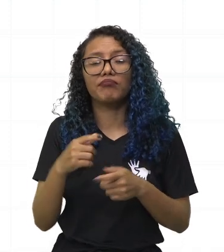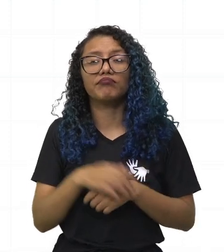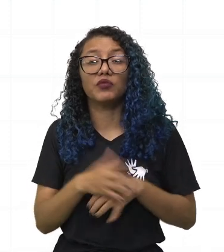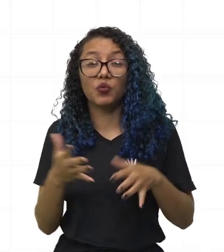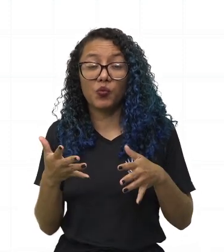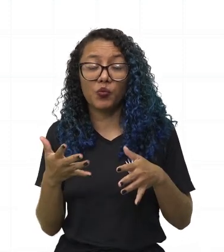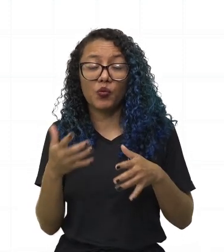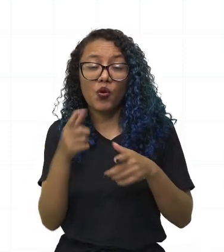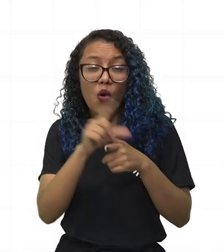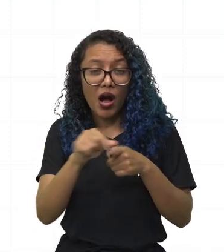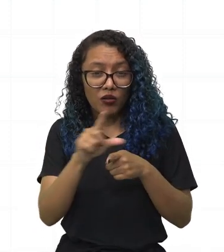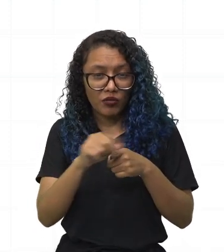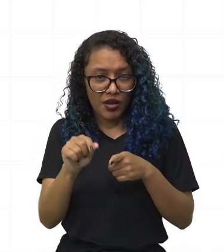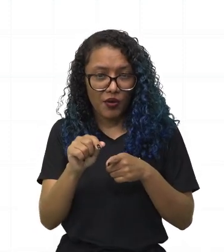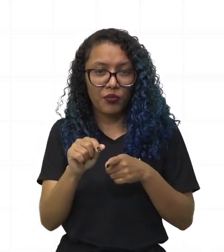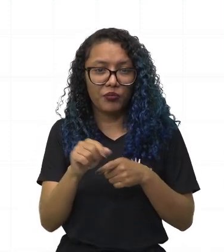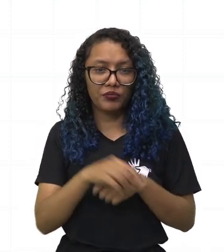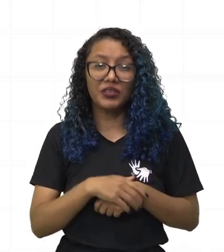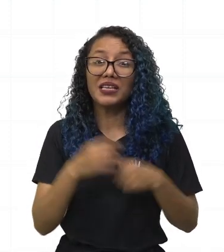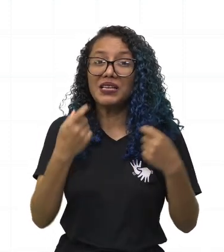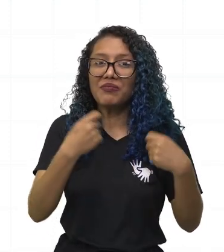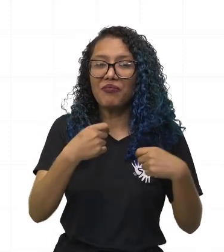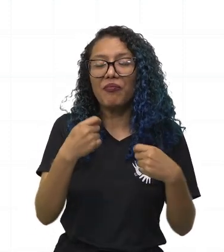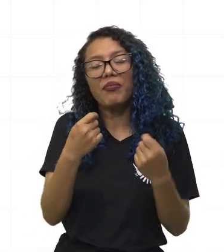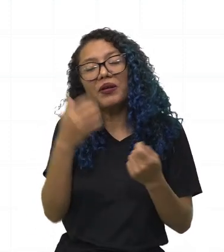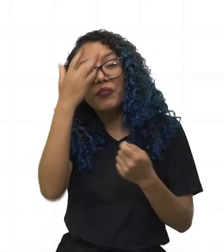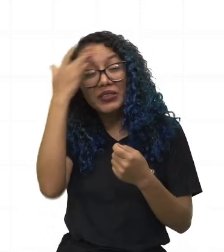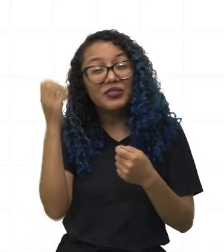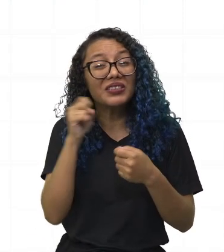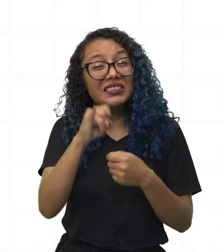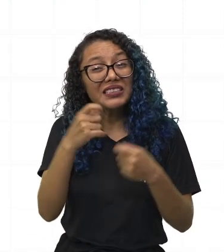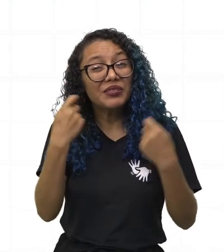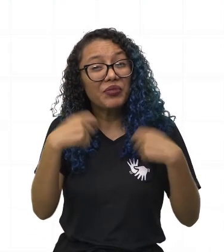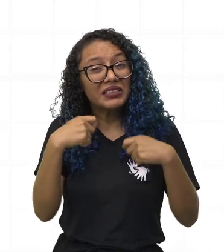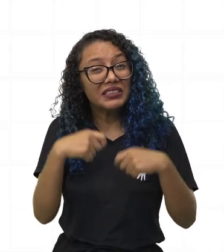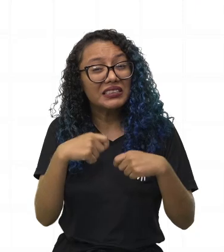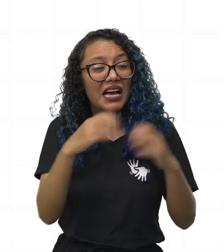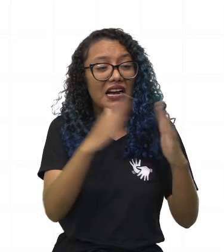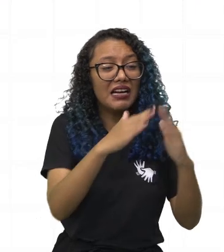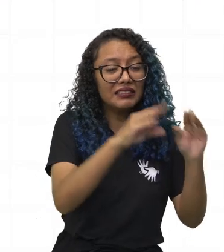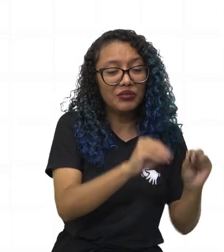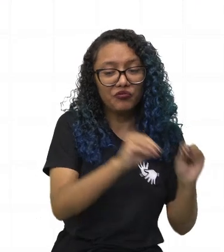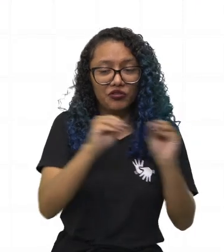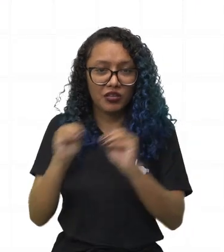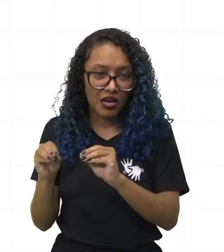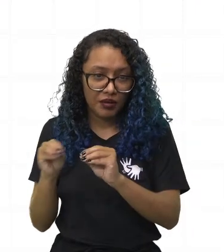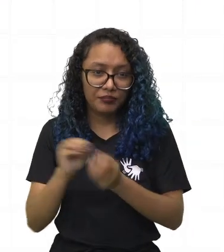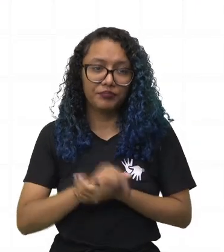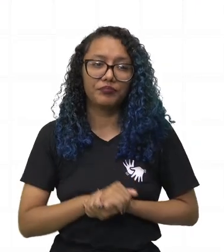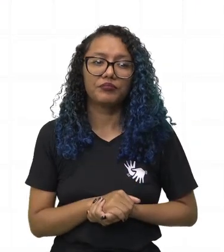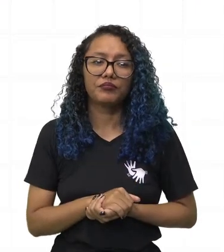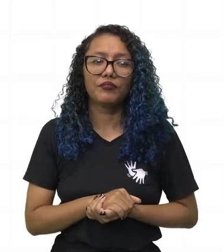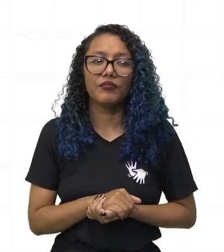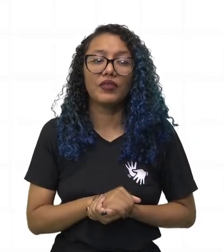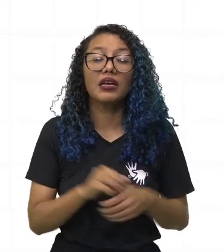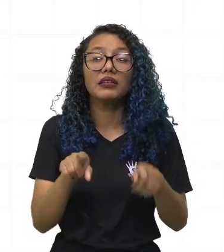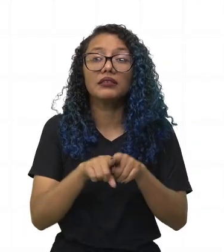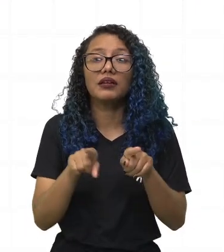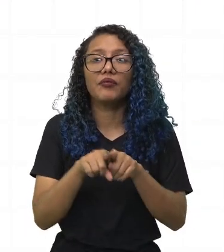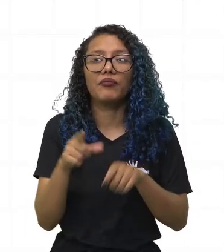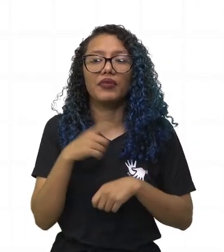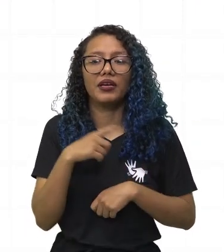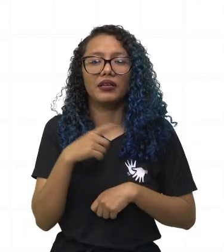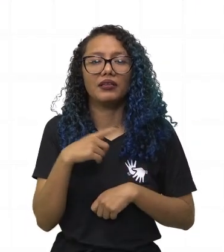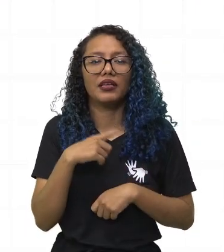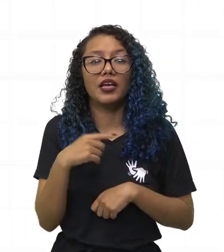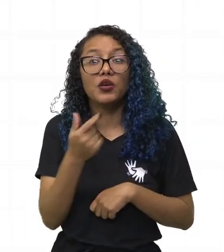que eventualmente precisem ser removidos de suas casas. Além da pasta, a ação contou ainda com outros